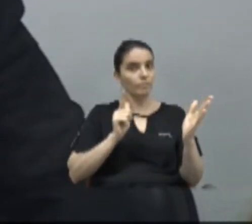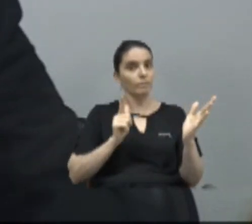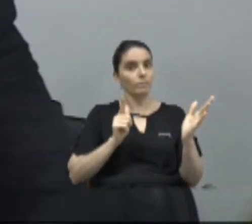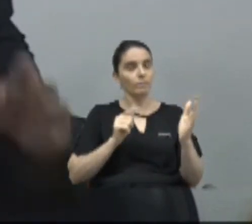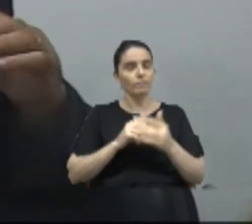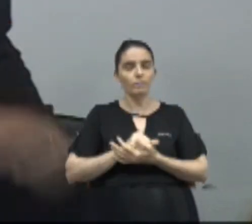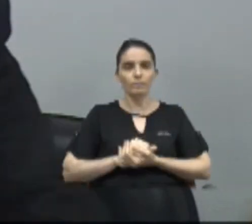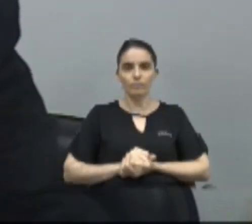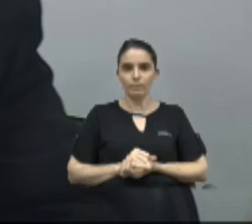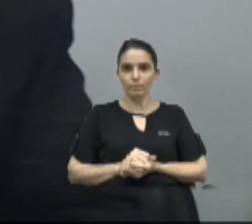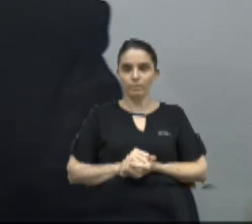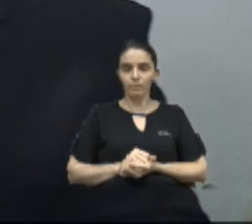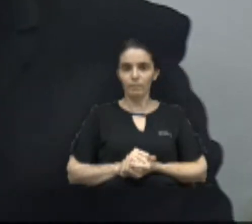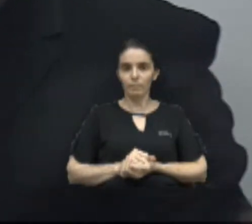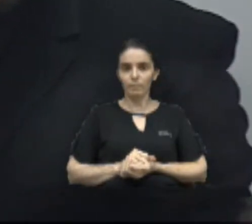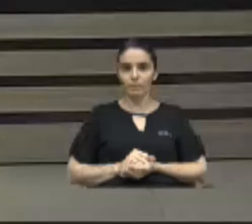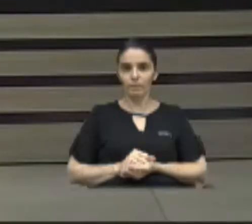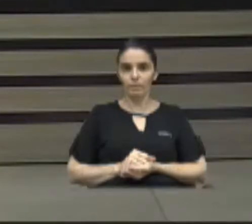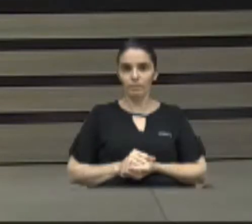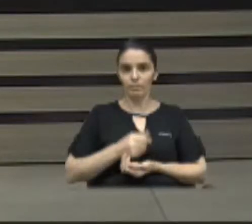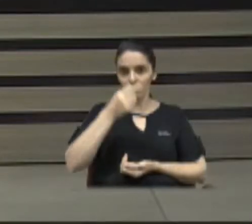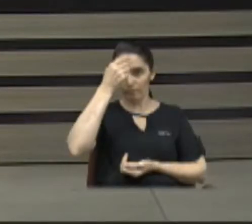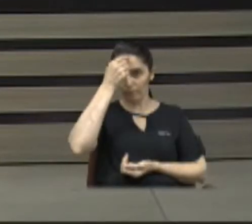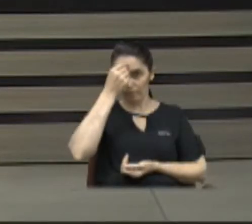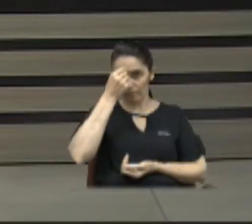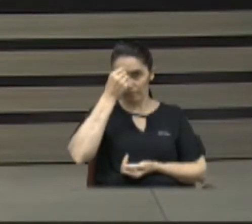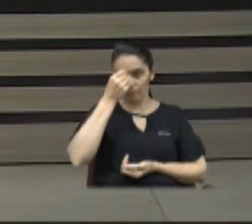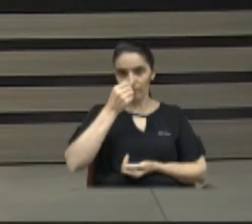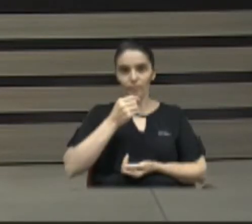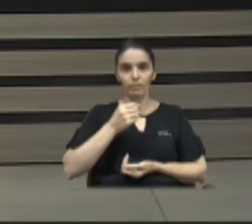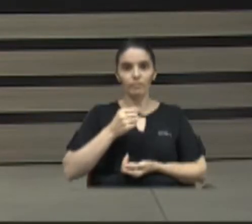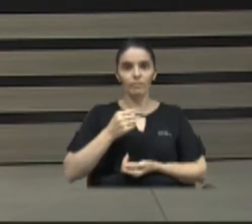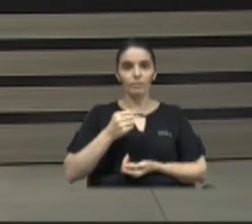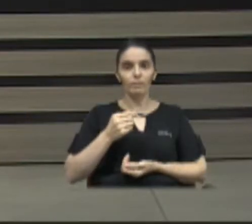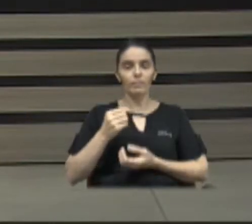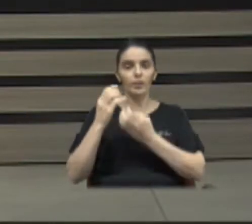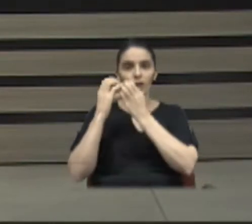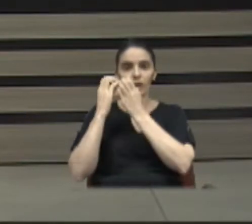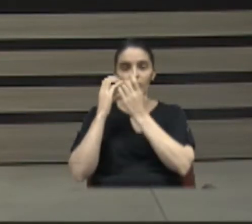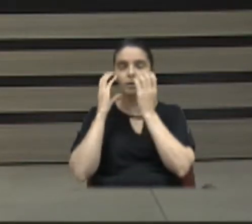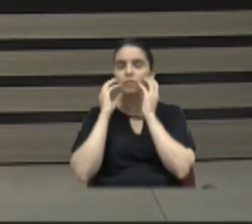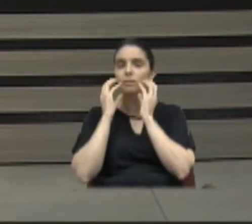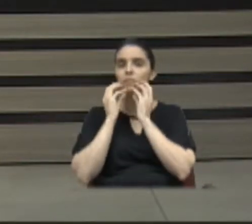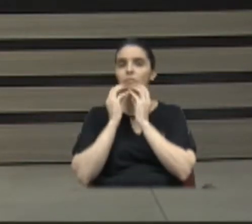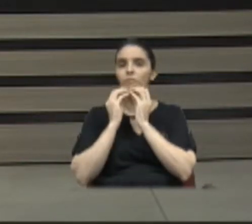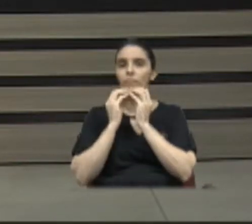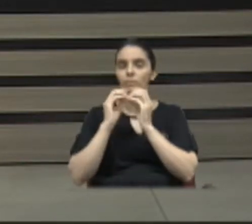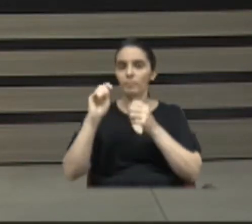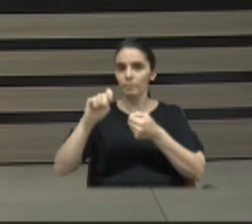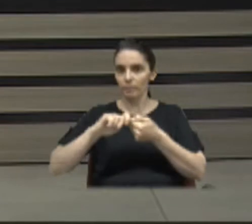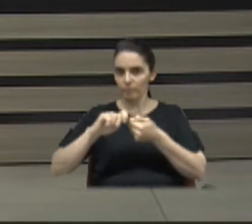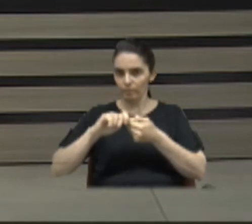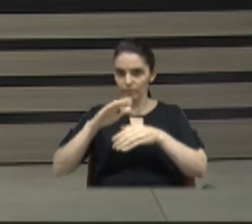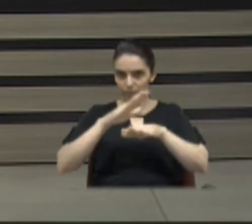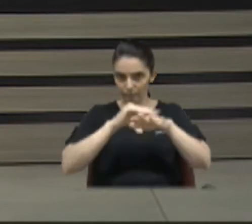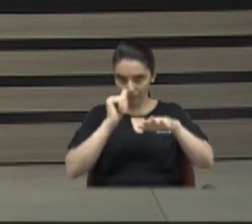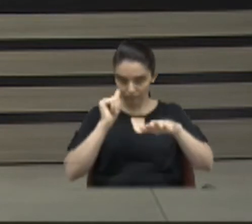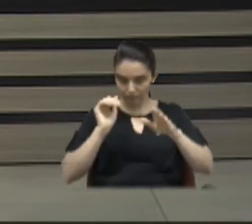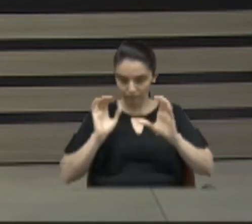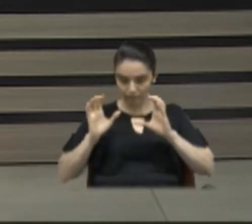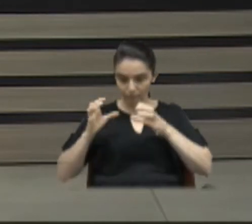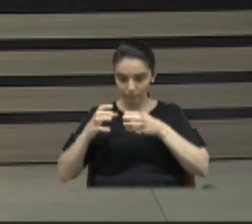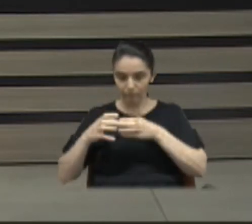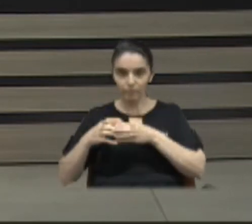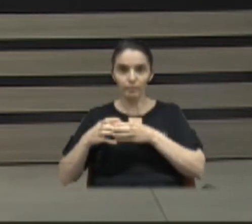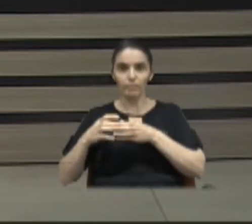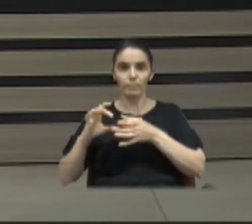fato. Vereador Rafael. O nobre vereador Mir, a ideia de fazer um chamamento, um grupo que